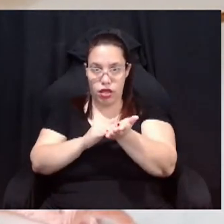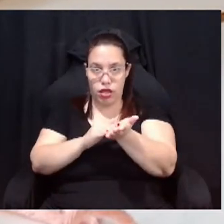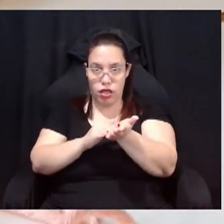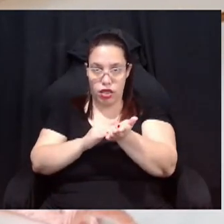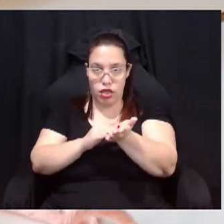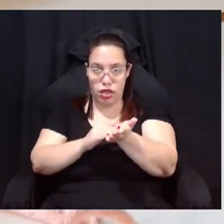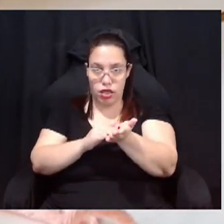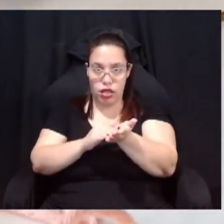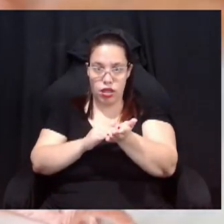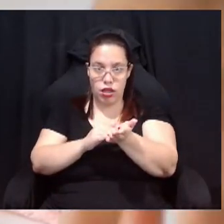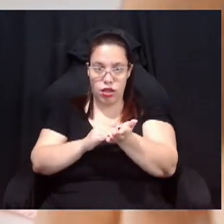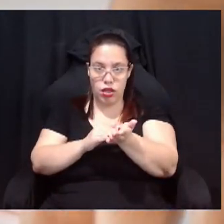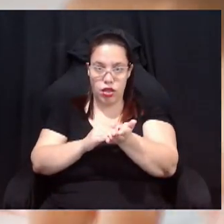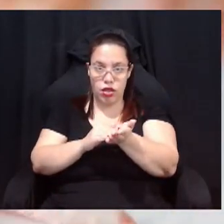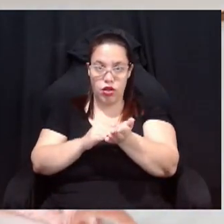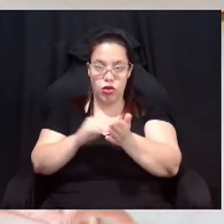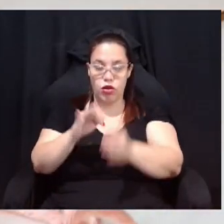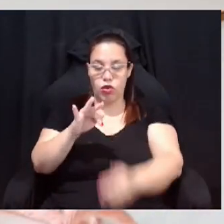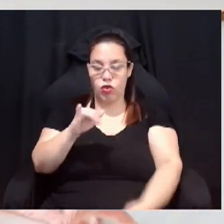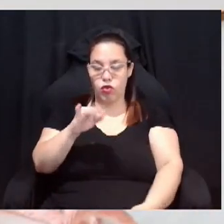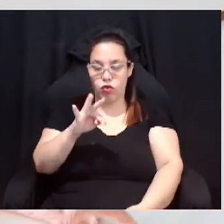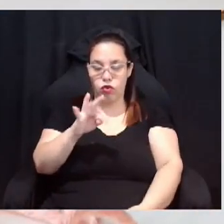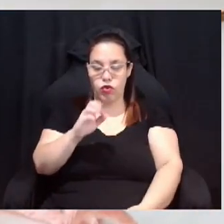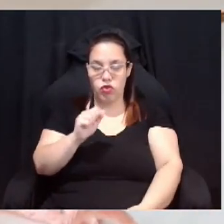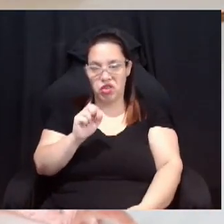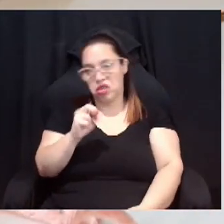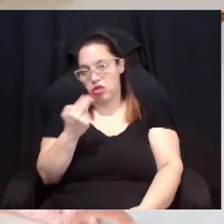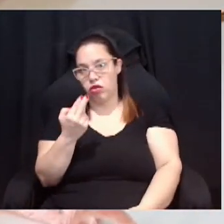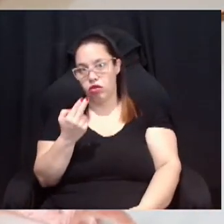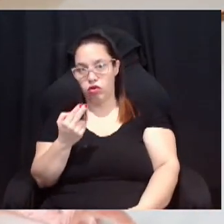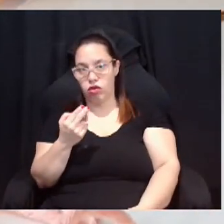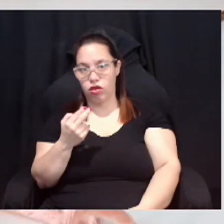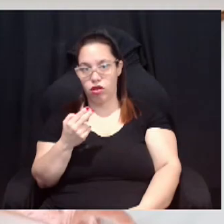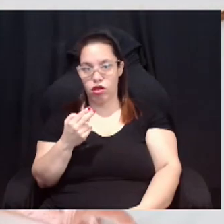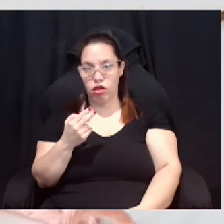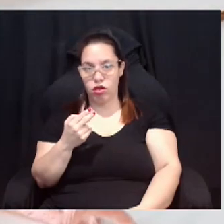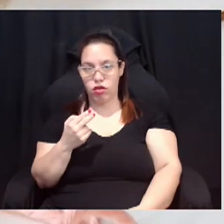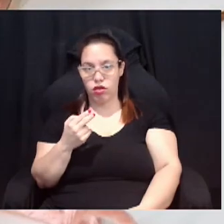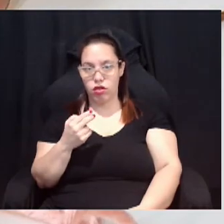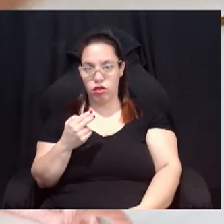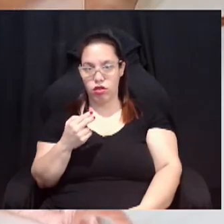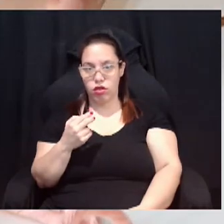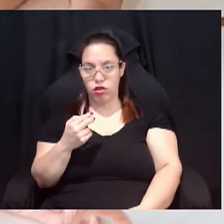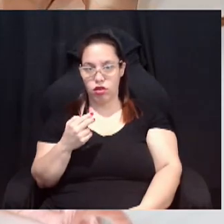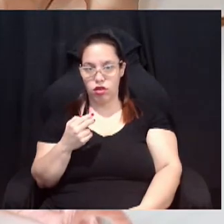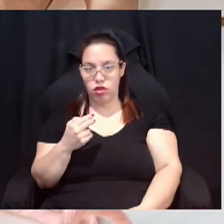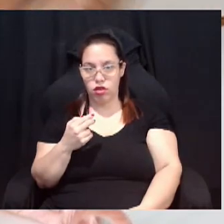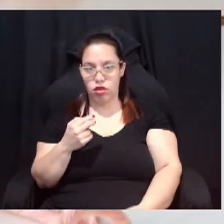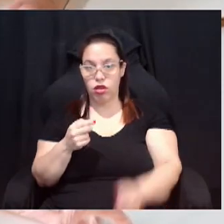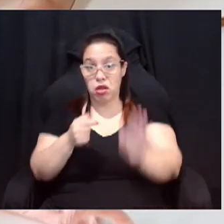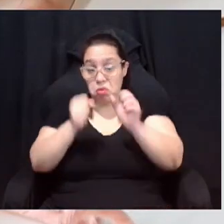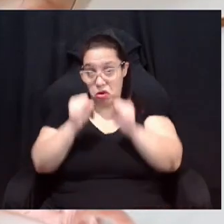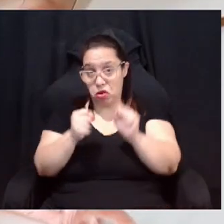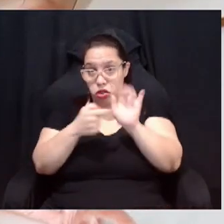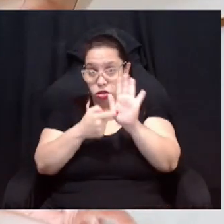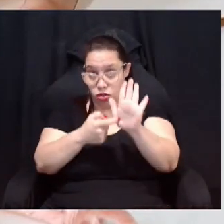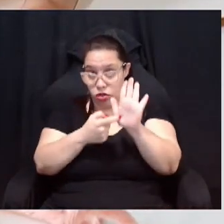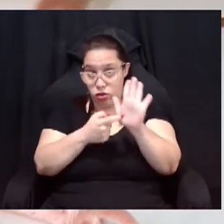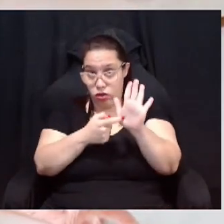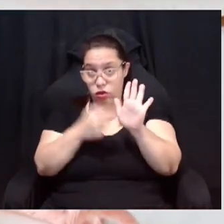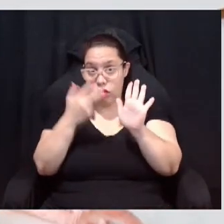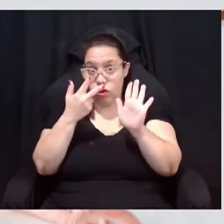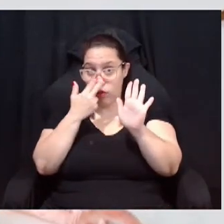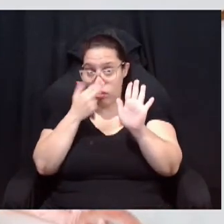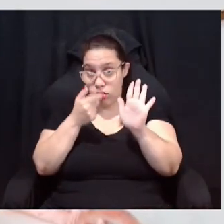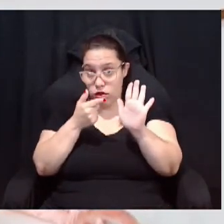com outro pedacinho de barbante ou lá com a sua fitinha. Você pode colocar ela aqui, tá? Para deixar suas